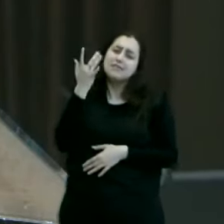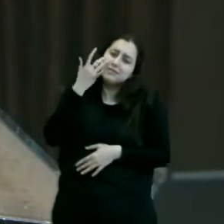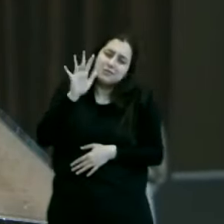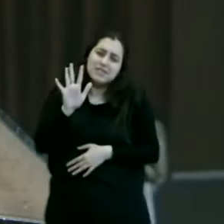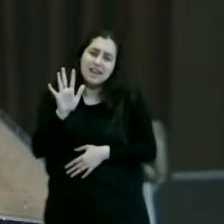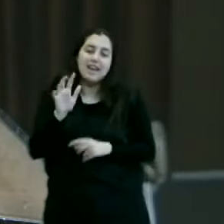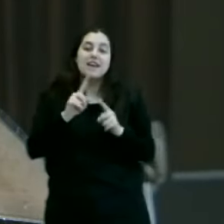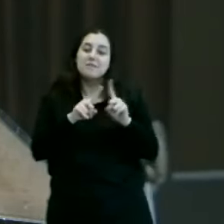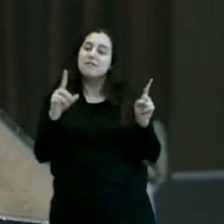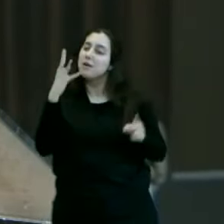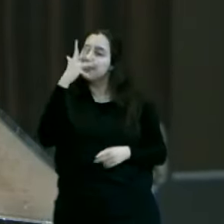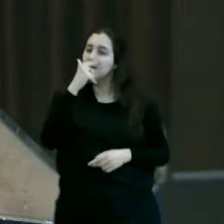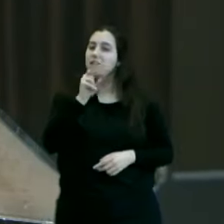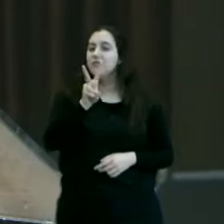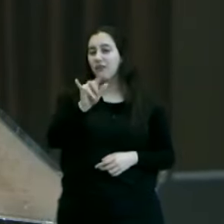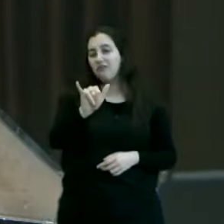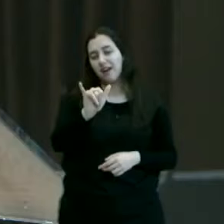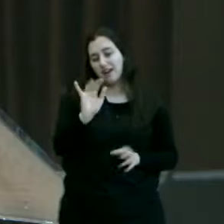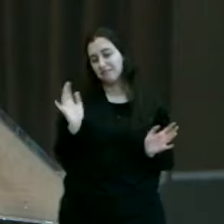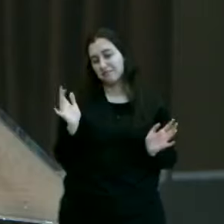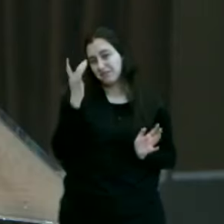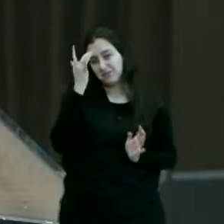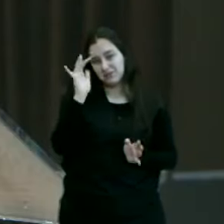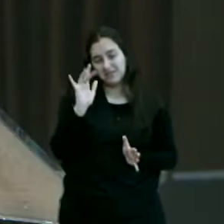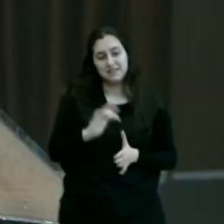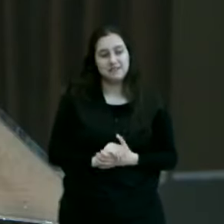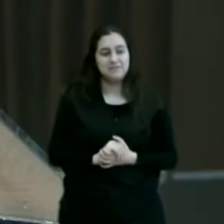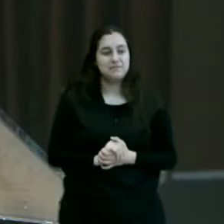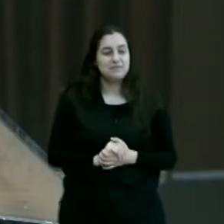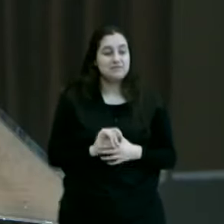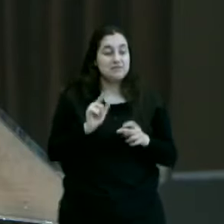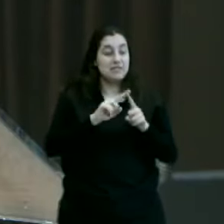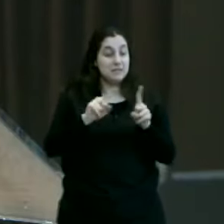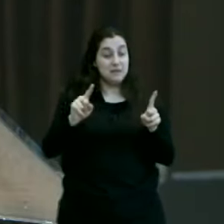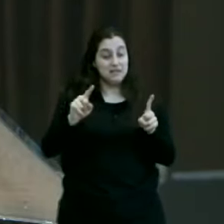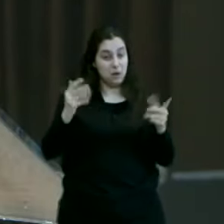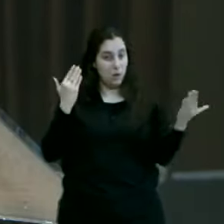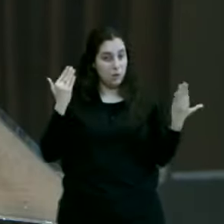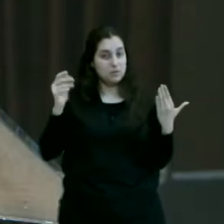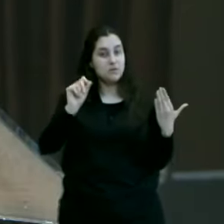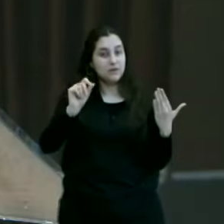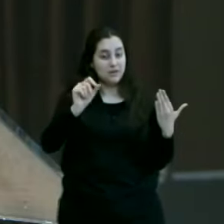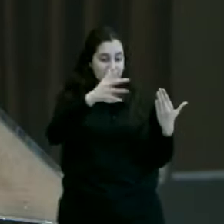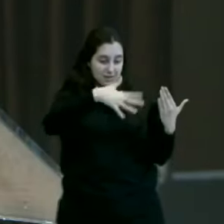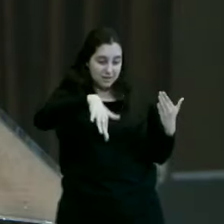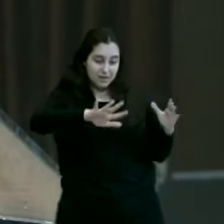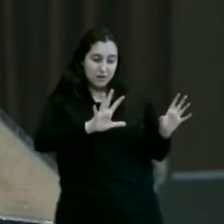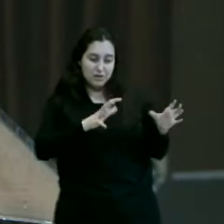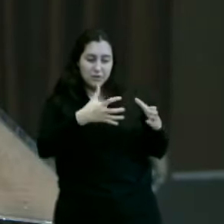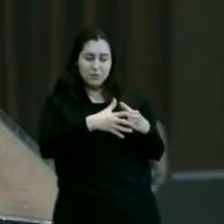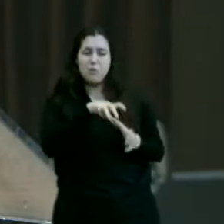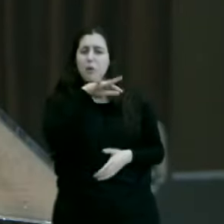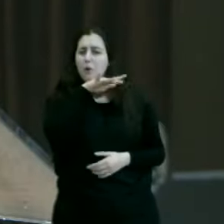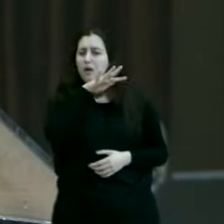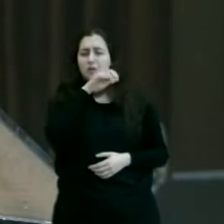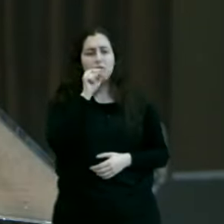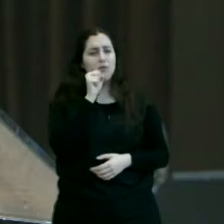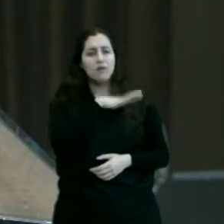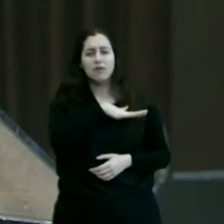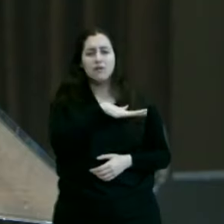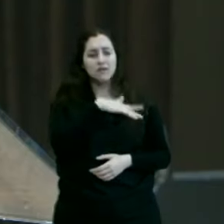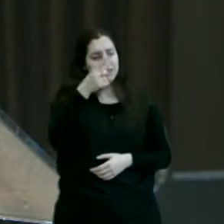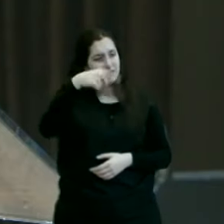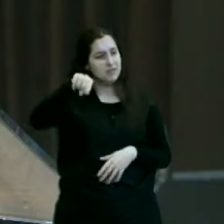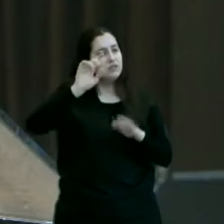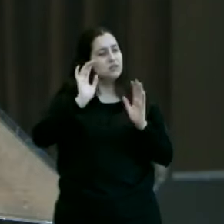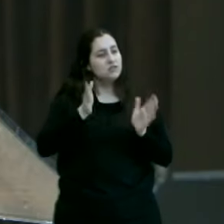seria um culto muito bonito. Então eles eram esses homens, esses nômades cruéis. Você já passou